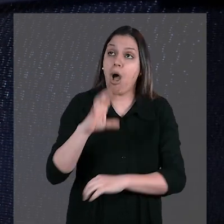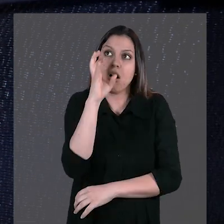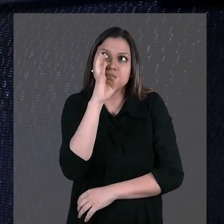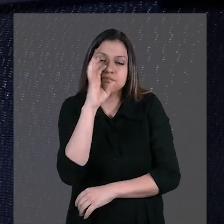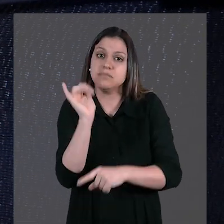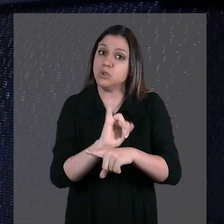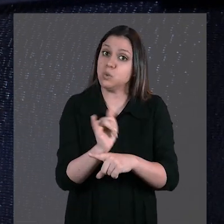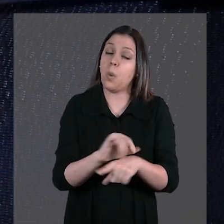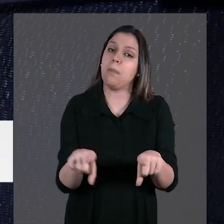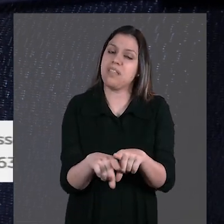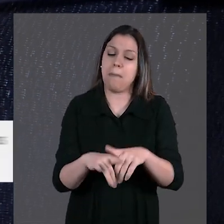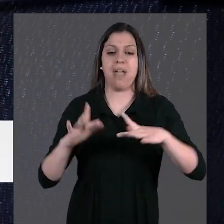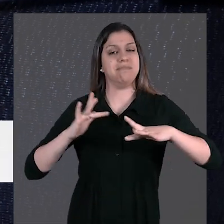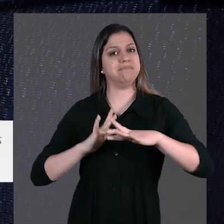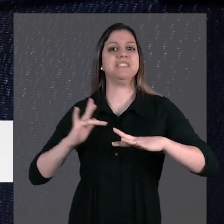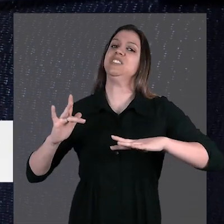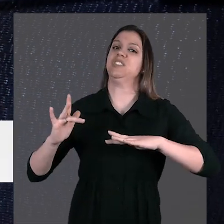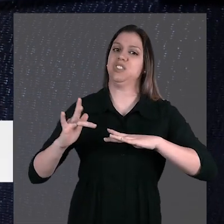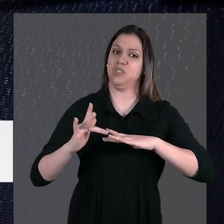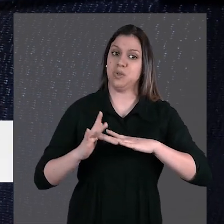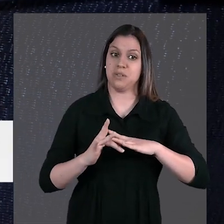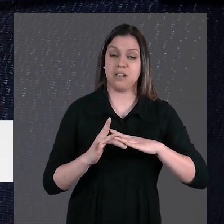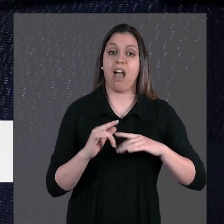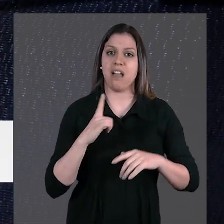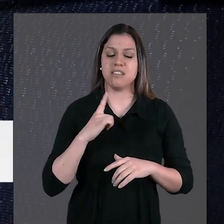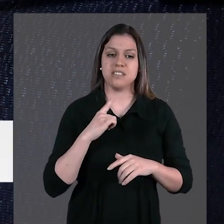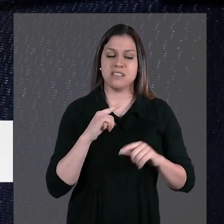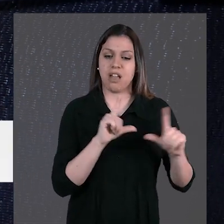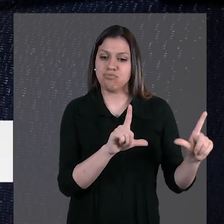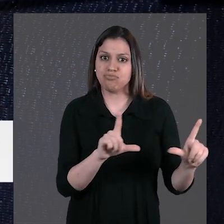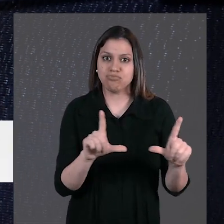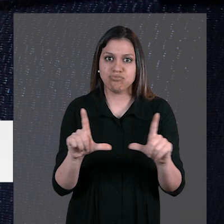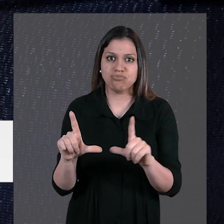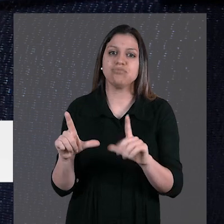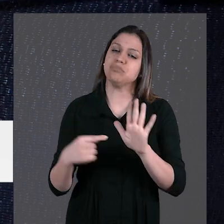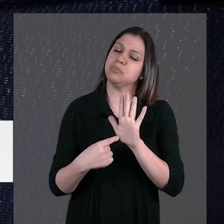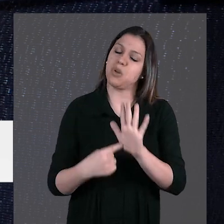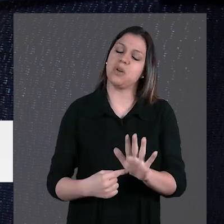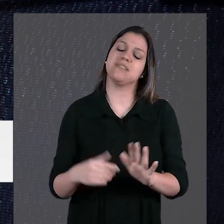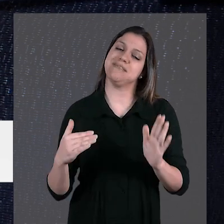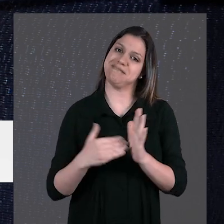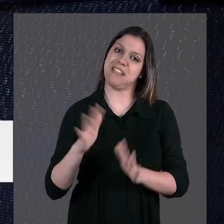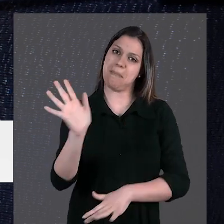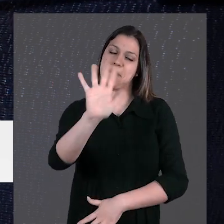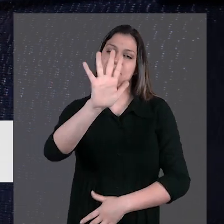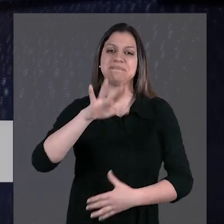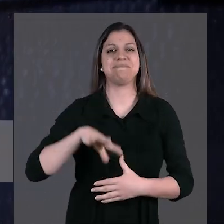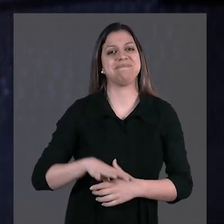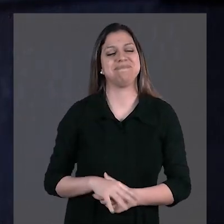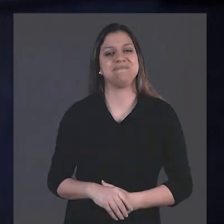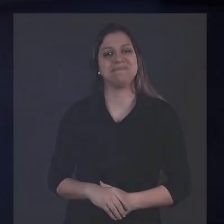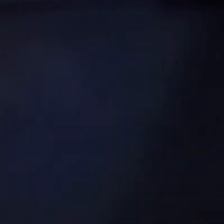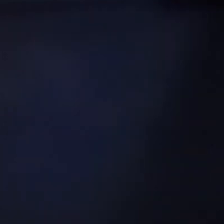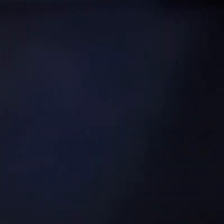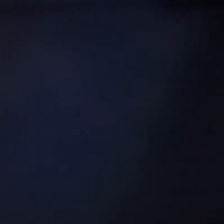e nas nossas mídias sociais. Os canais estão passando aqui embaixo no vídeo. Nos vemos numa próxima. Até mais!